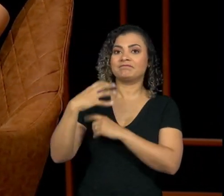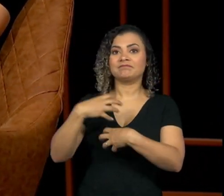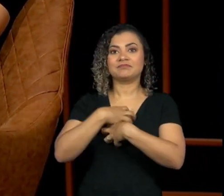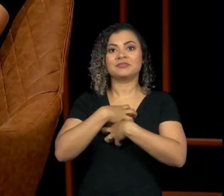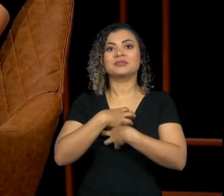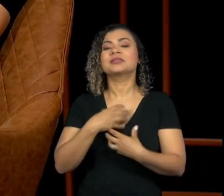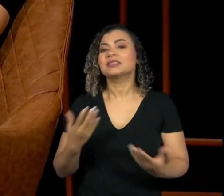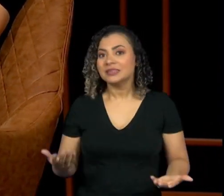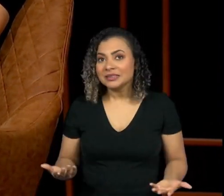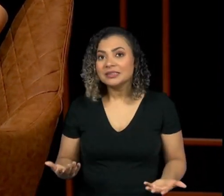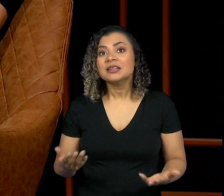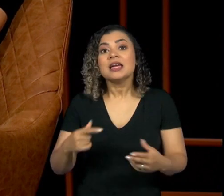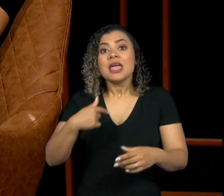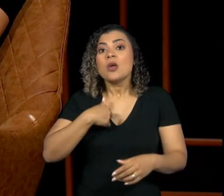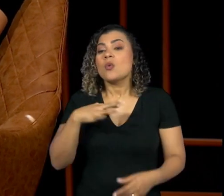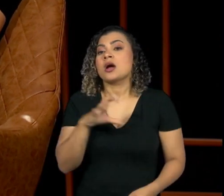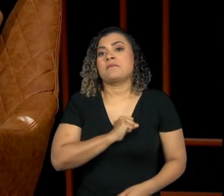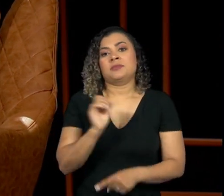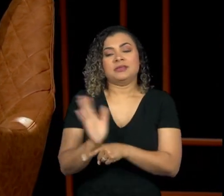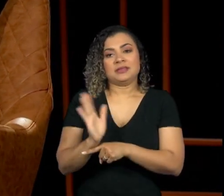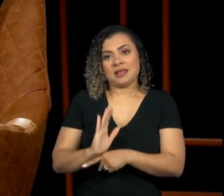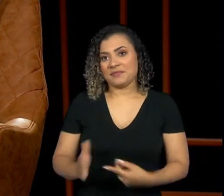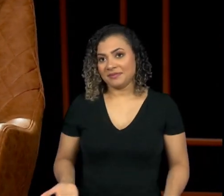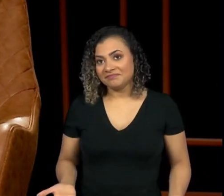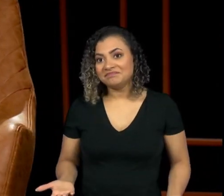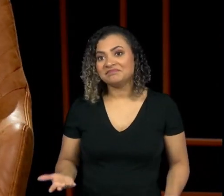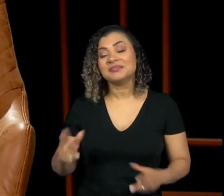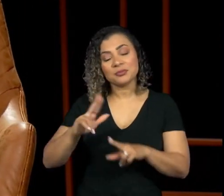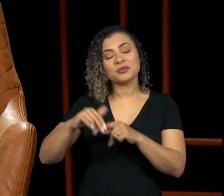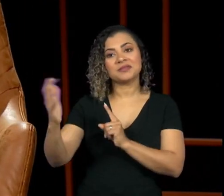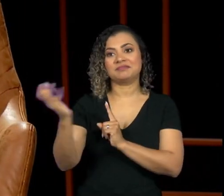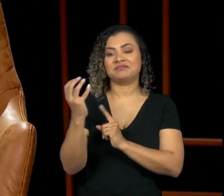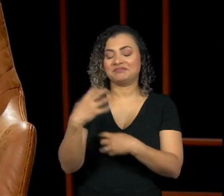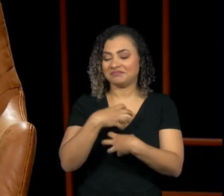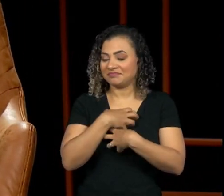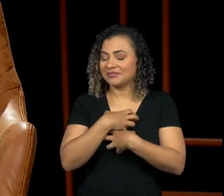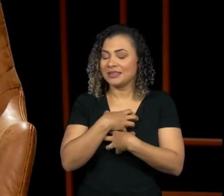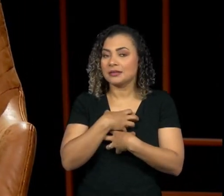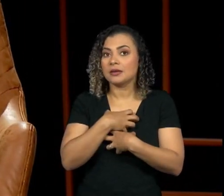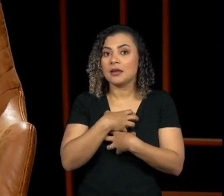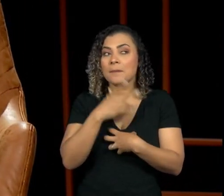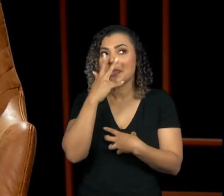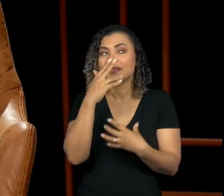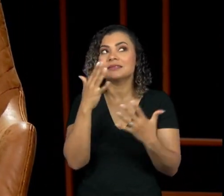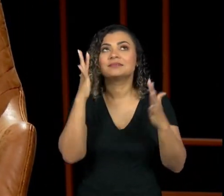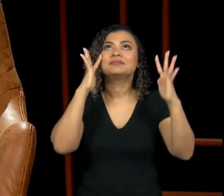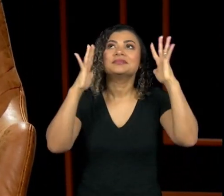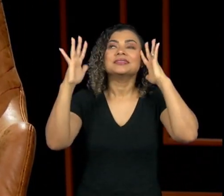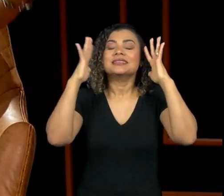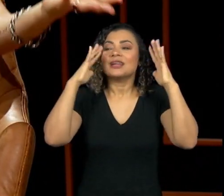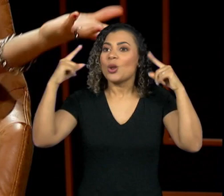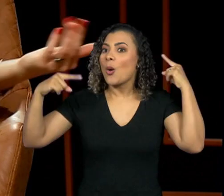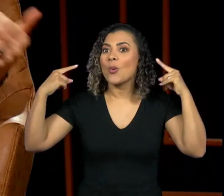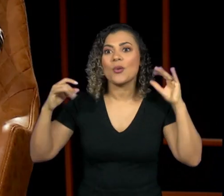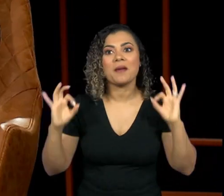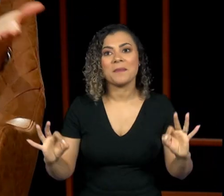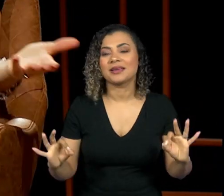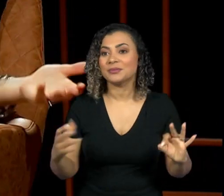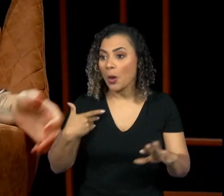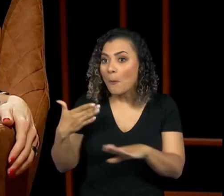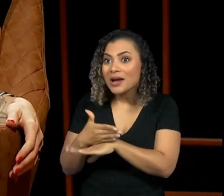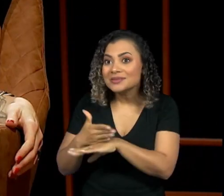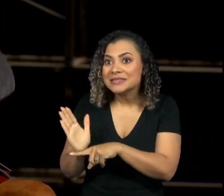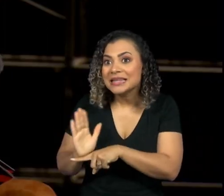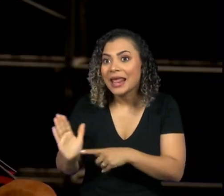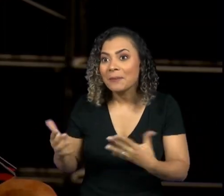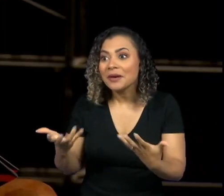Kurosawa, Ozu. Tipo, eu amo cinema. Então, para mim, parecia uma coisa assim, uma loucura, né? Participar